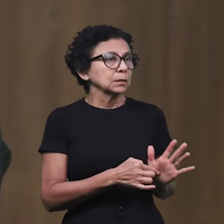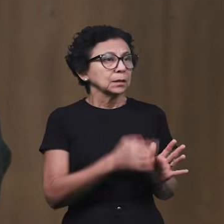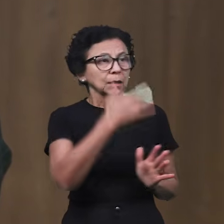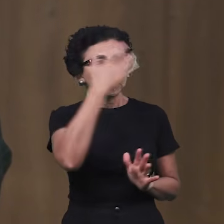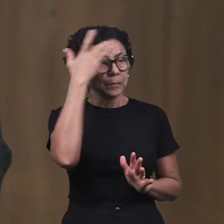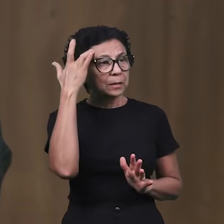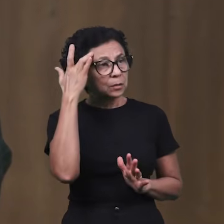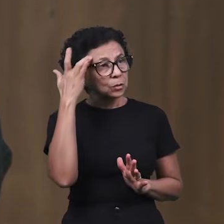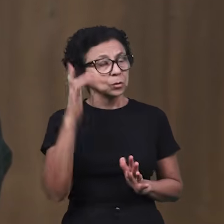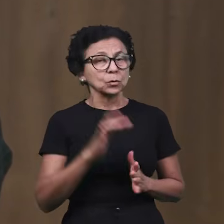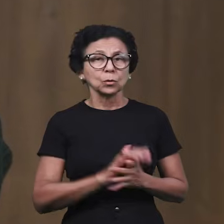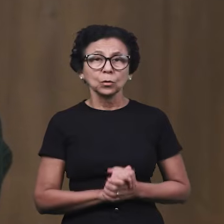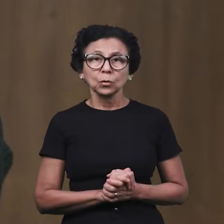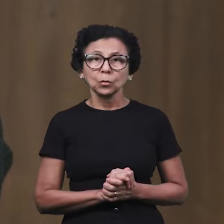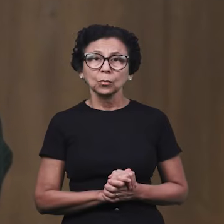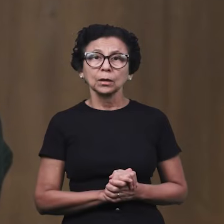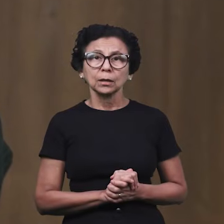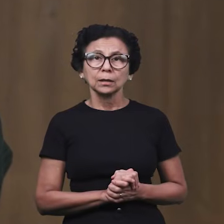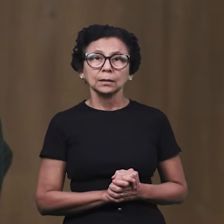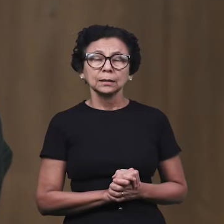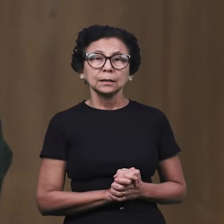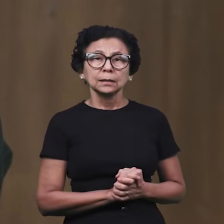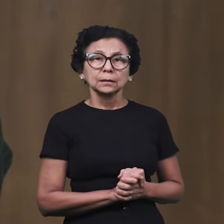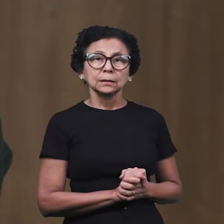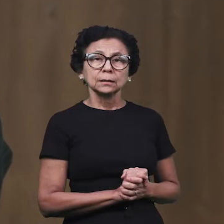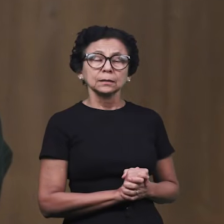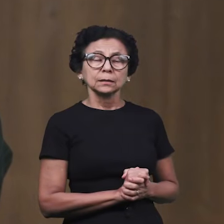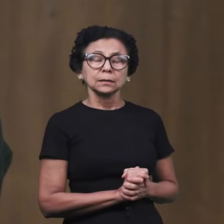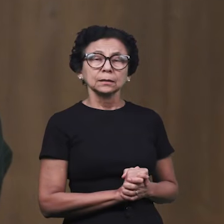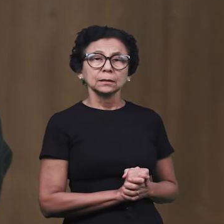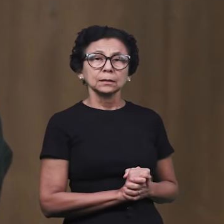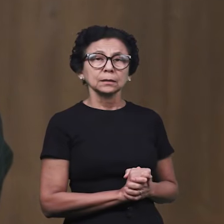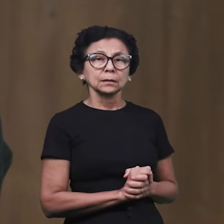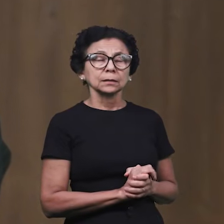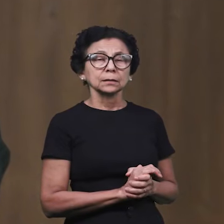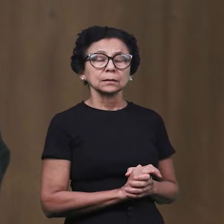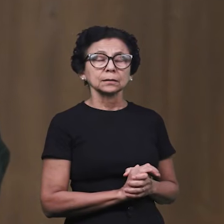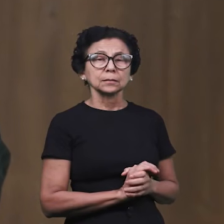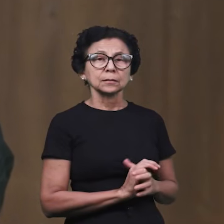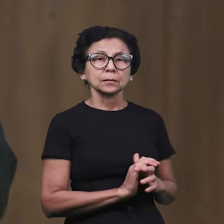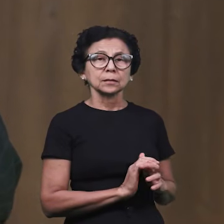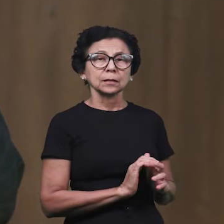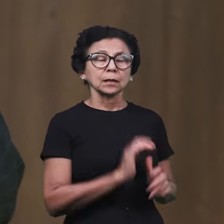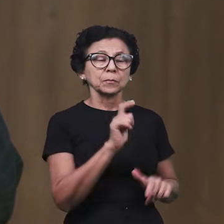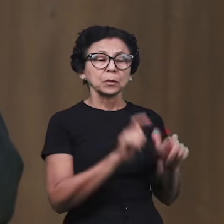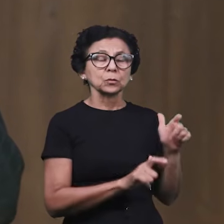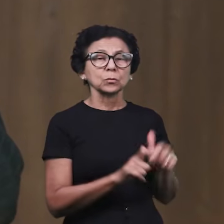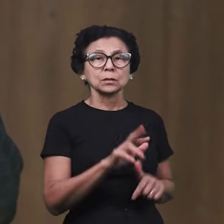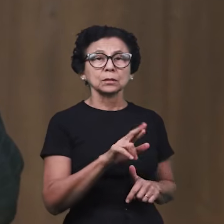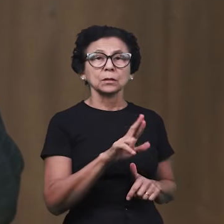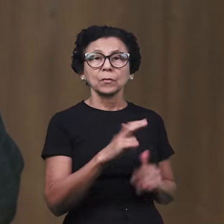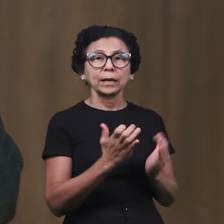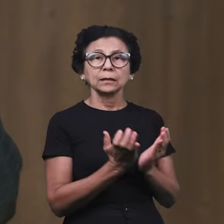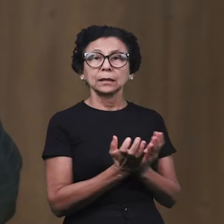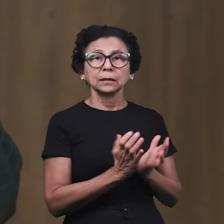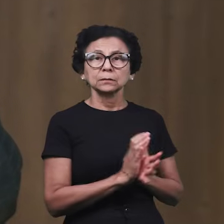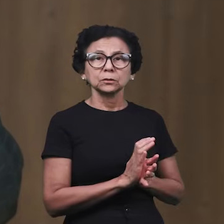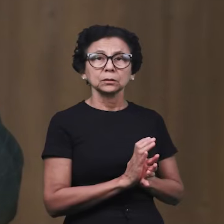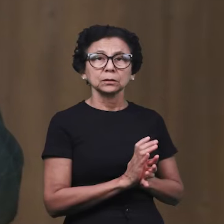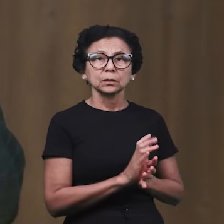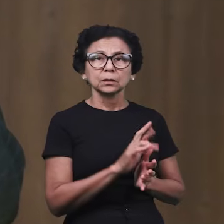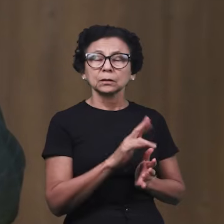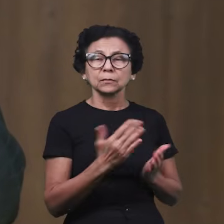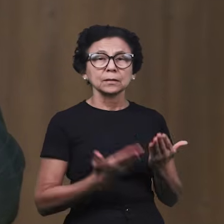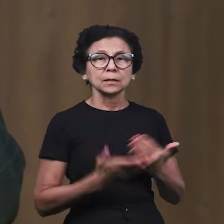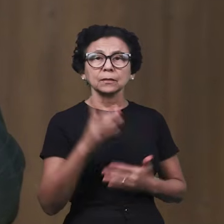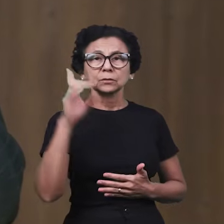não anda segundo o conselho dos ímpios. Ele preferiu andar conforme aquilo que os ímpios estavam falando com ele. Opiniões que ele não